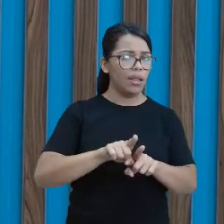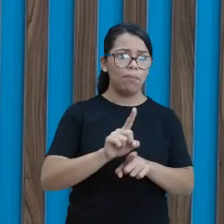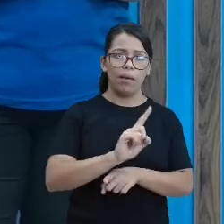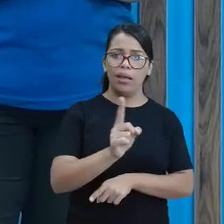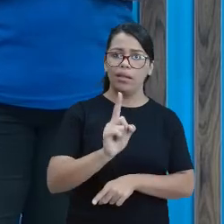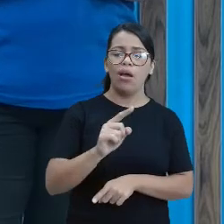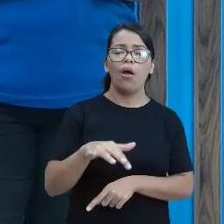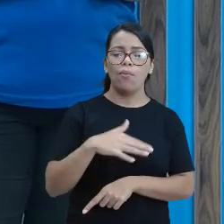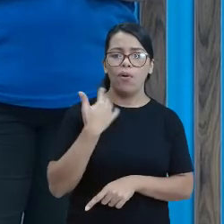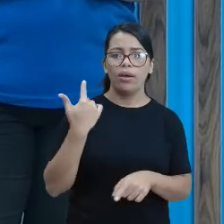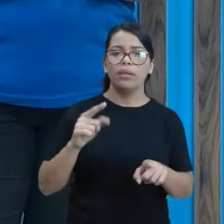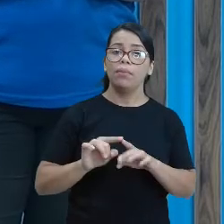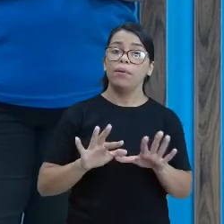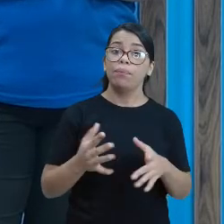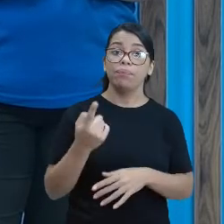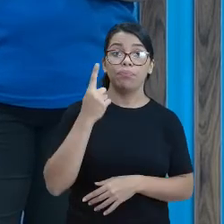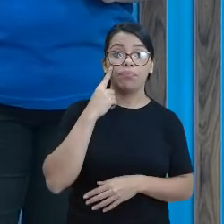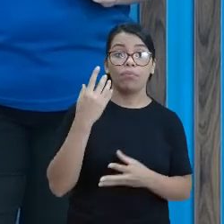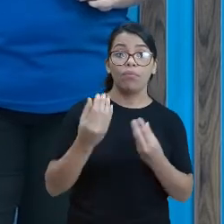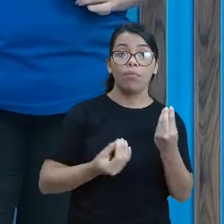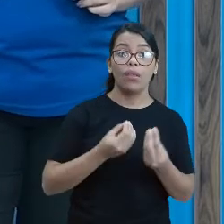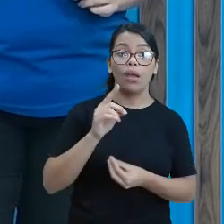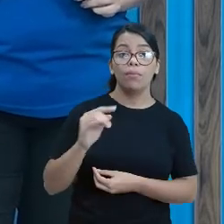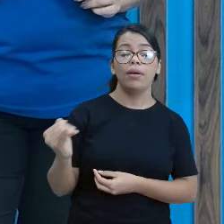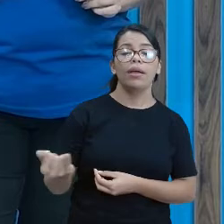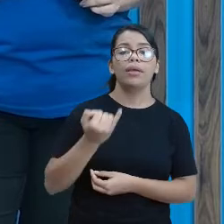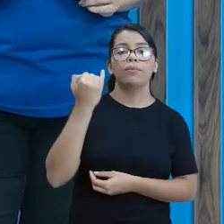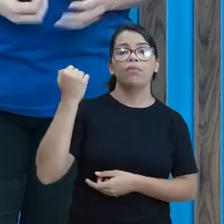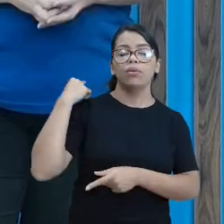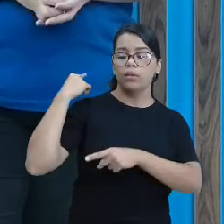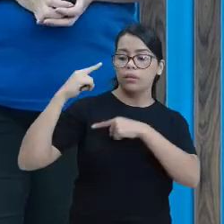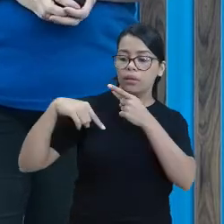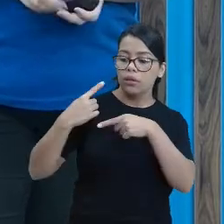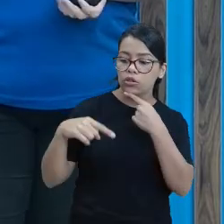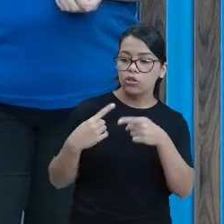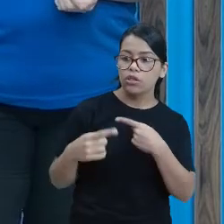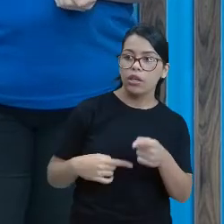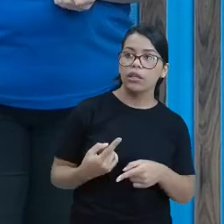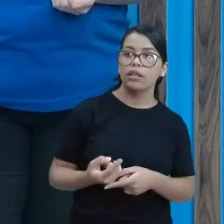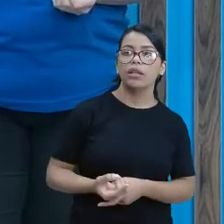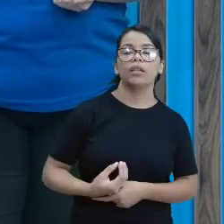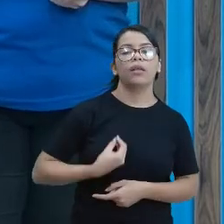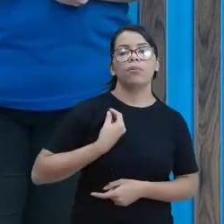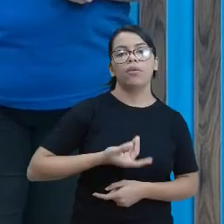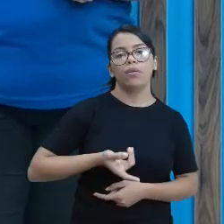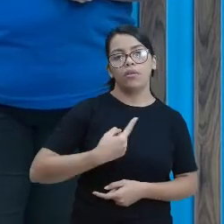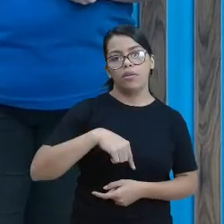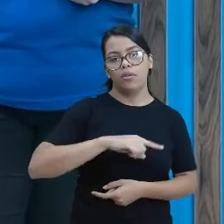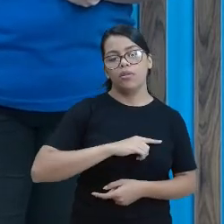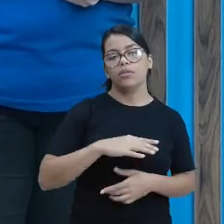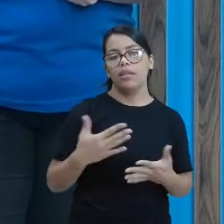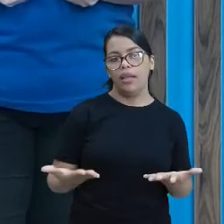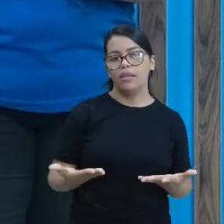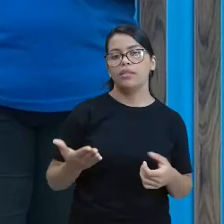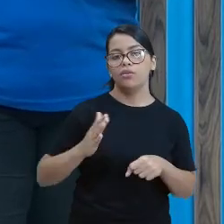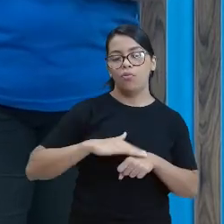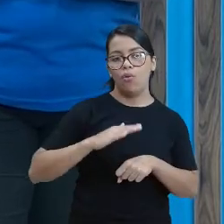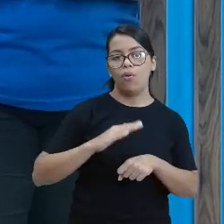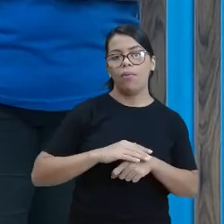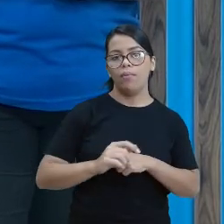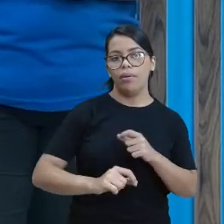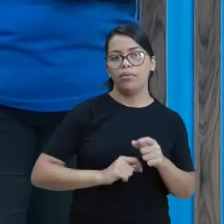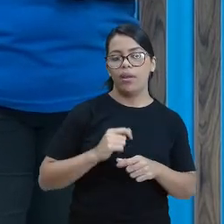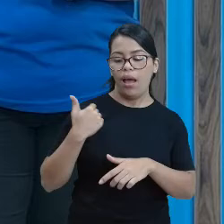é importante essa diversidade genética. Olha como a genética está presente aí nessa questão